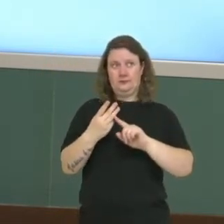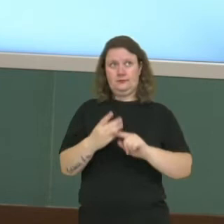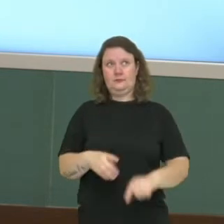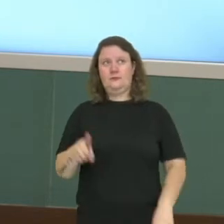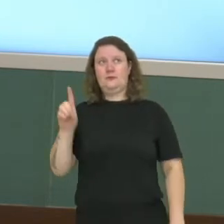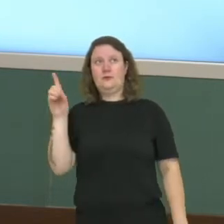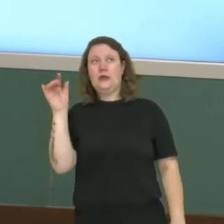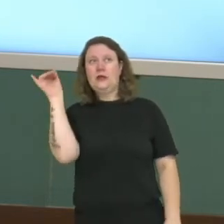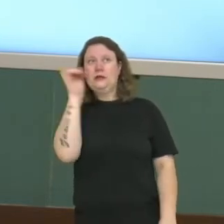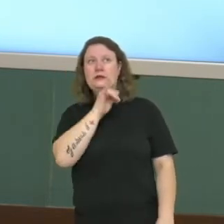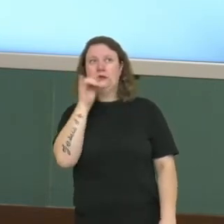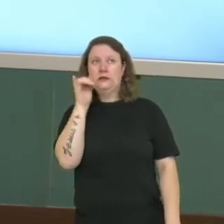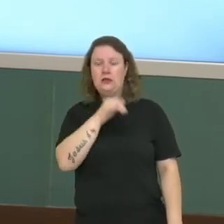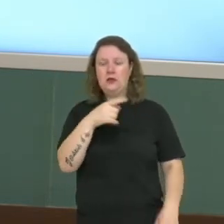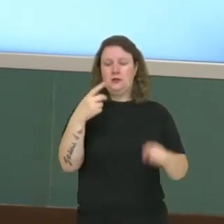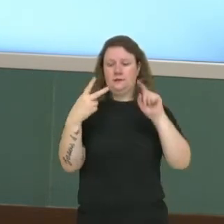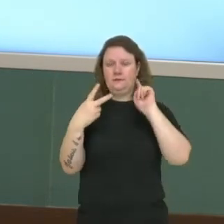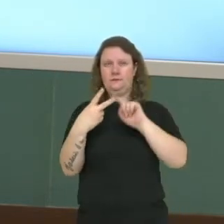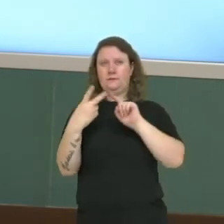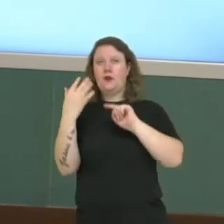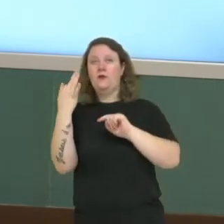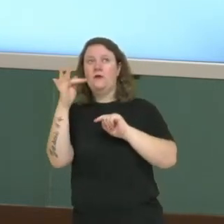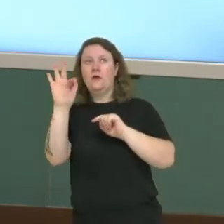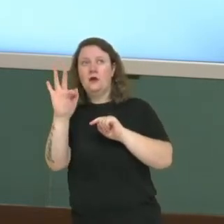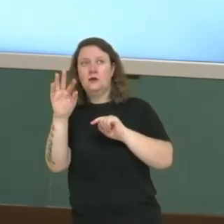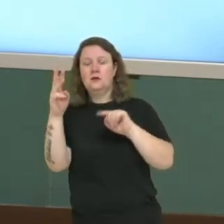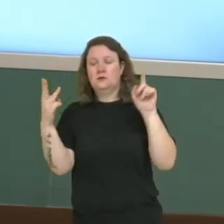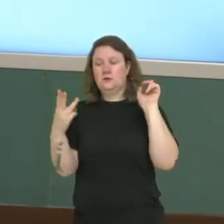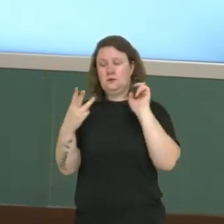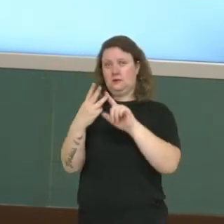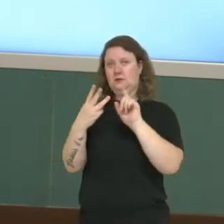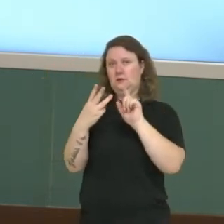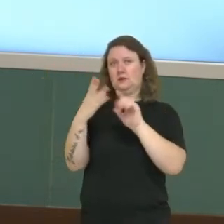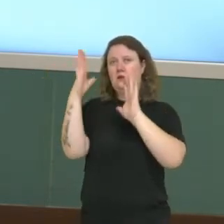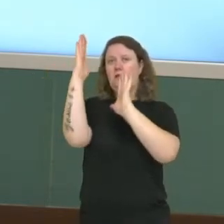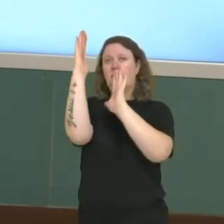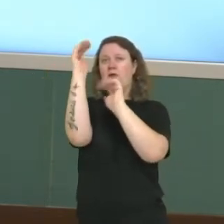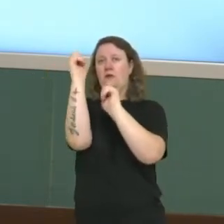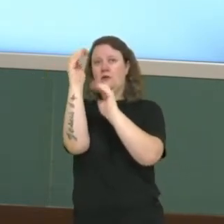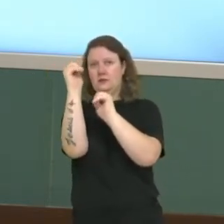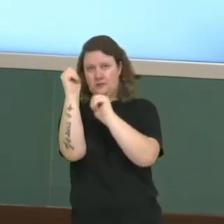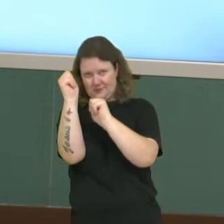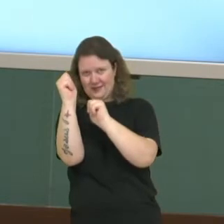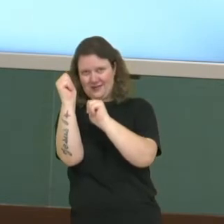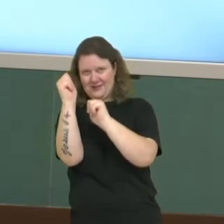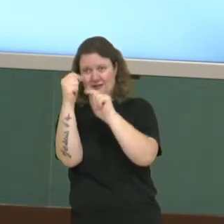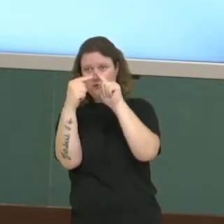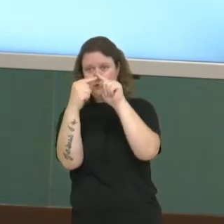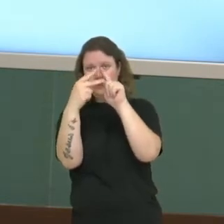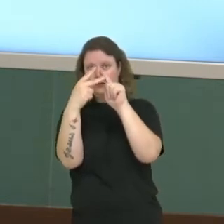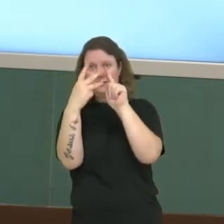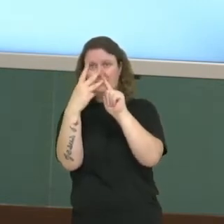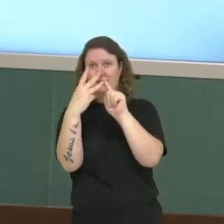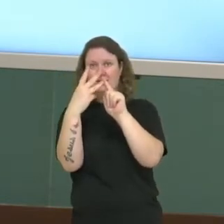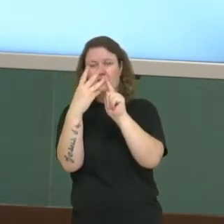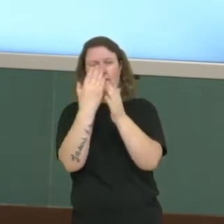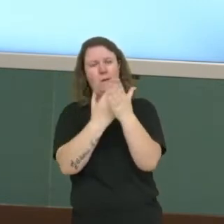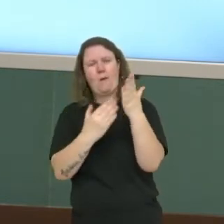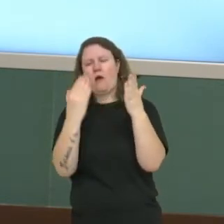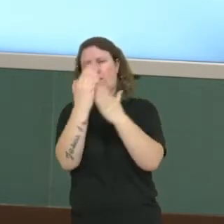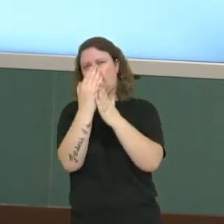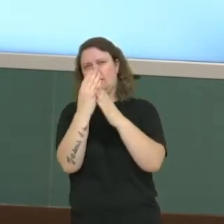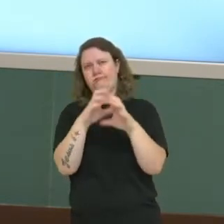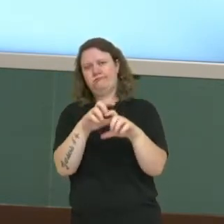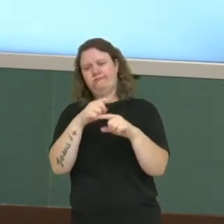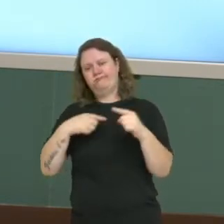Itália, o Tour de France e La Vuelta, ou Vuelta à Espanha, Volta da Espanha, tá?